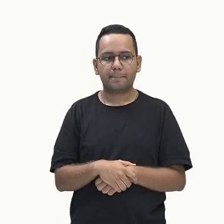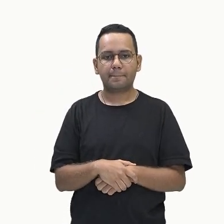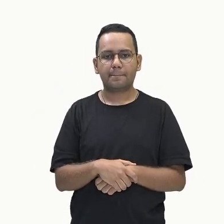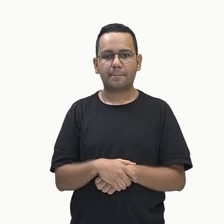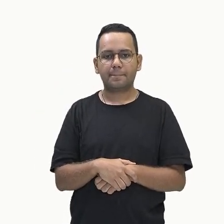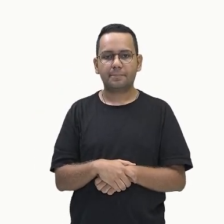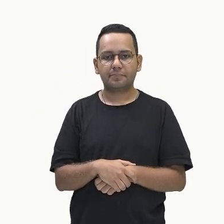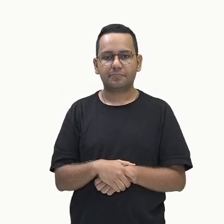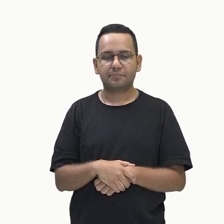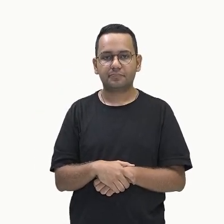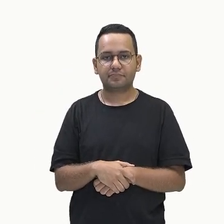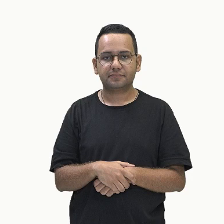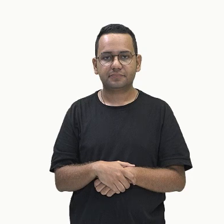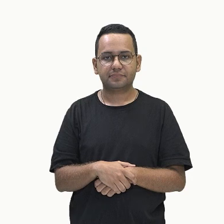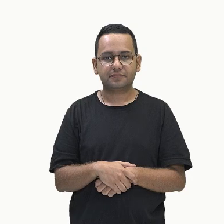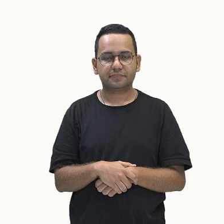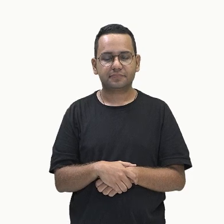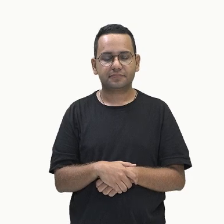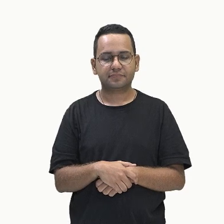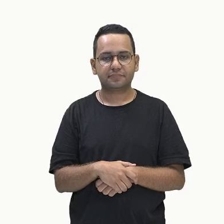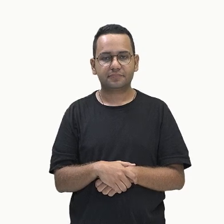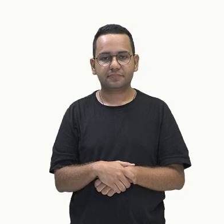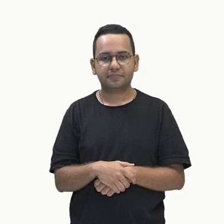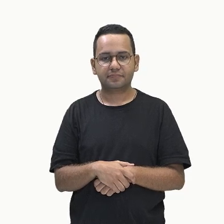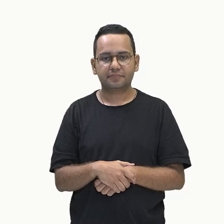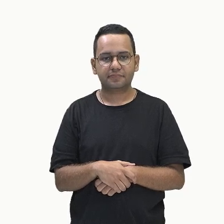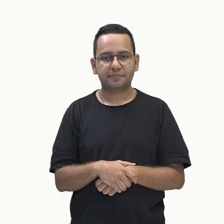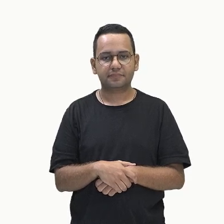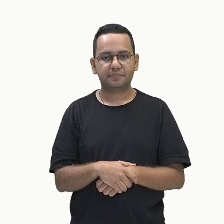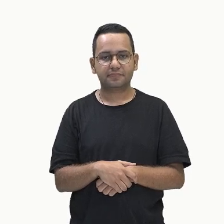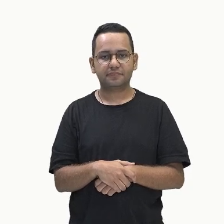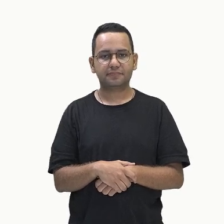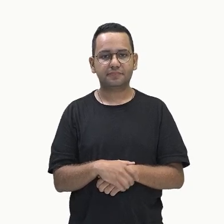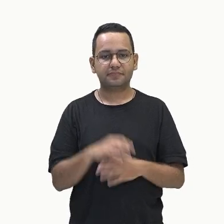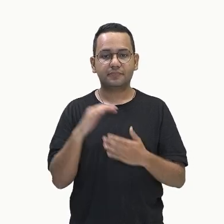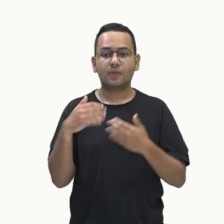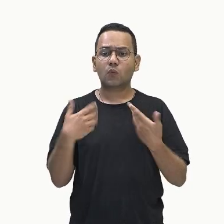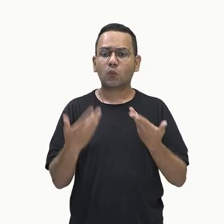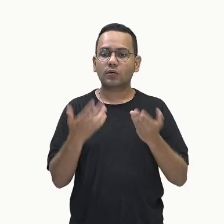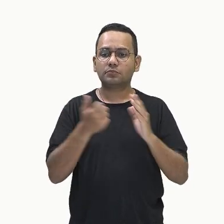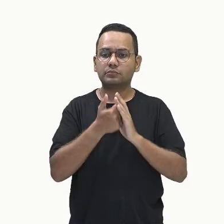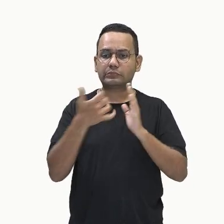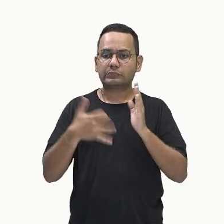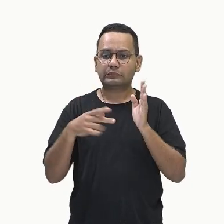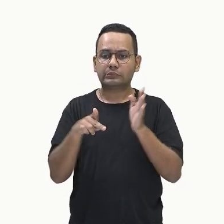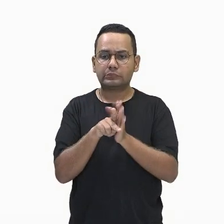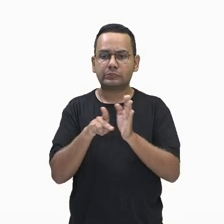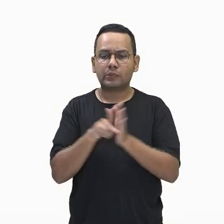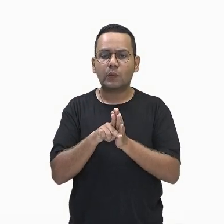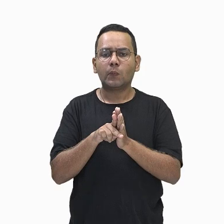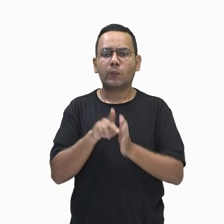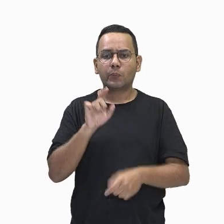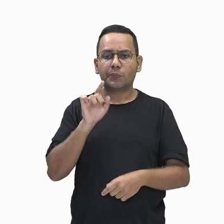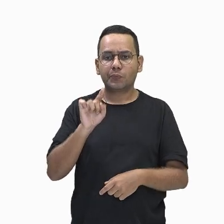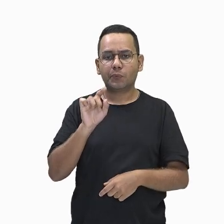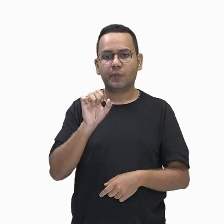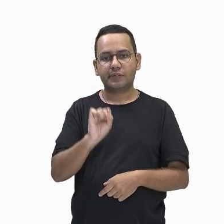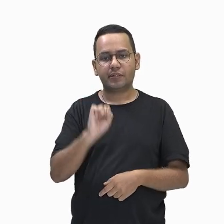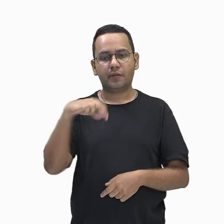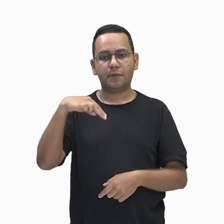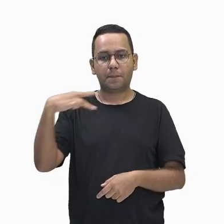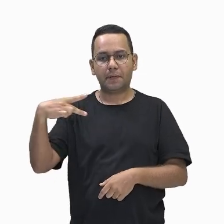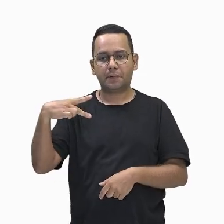a medula espinal. Então, quais são os componentes do nosso sistema nervoso periférico?